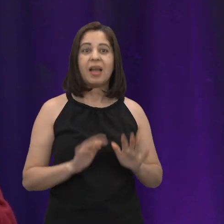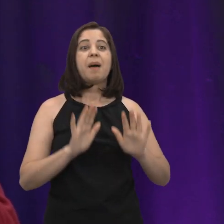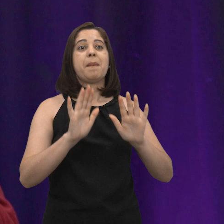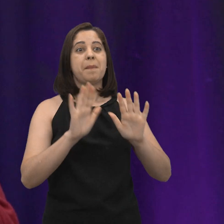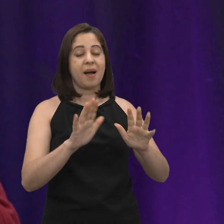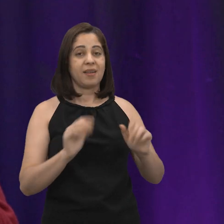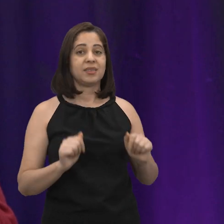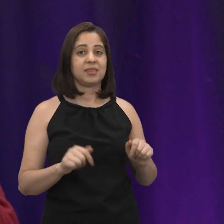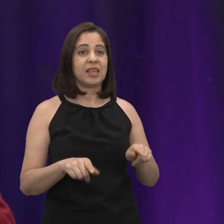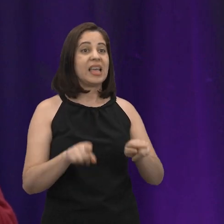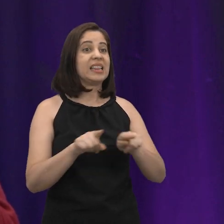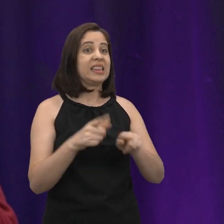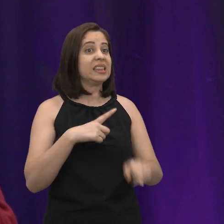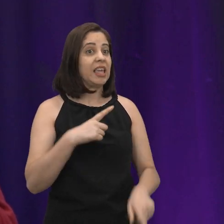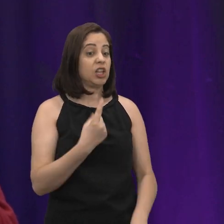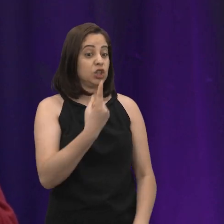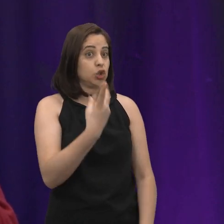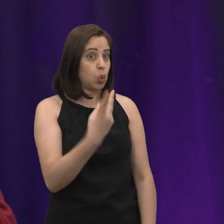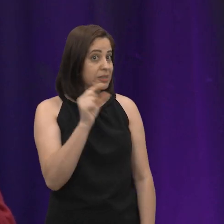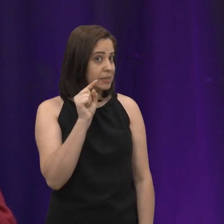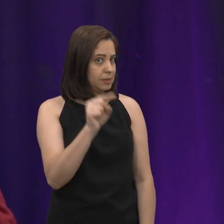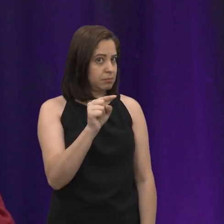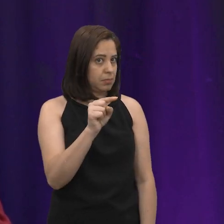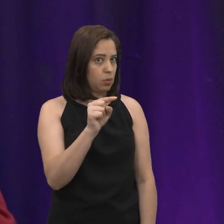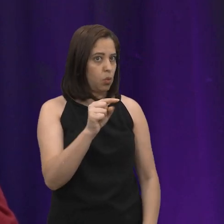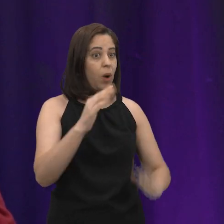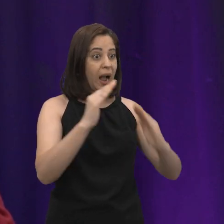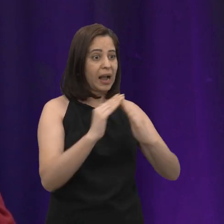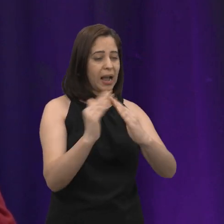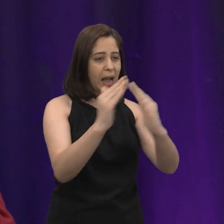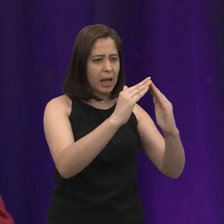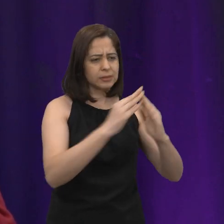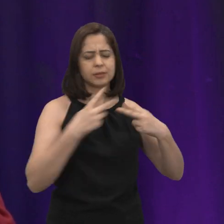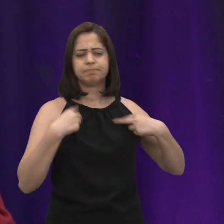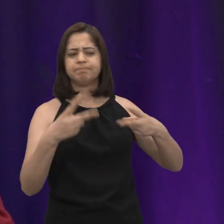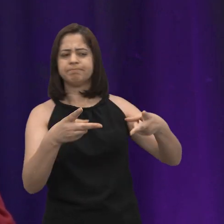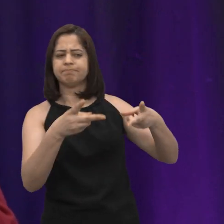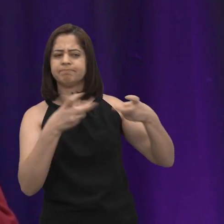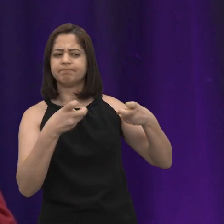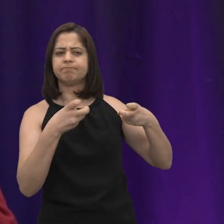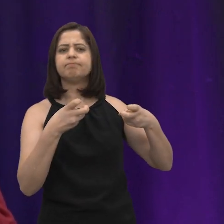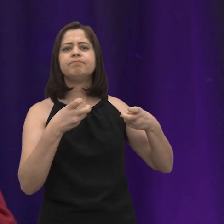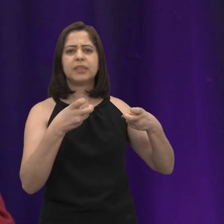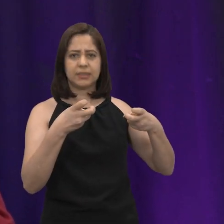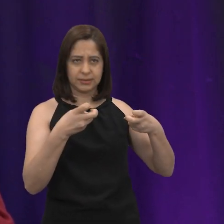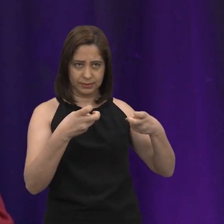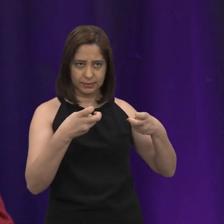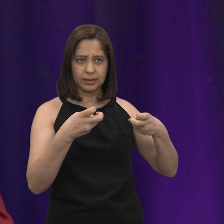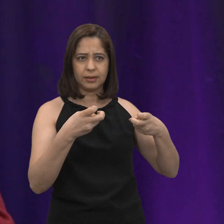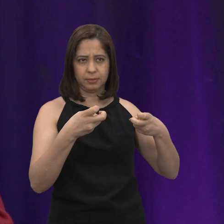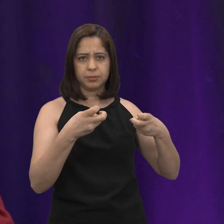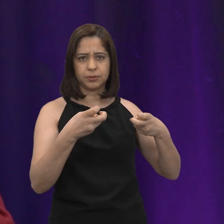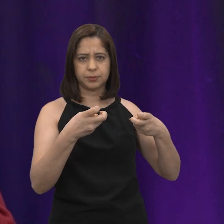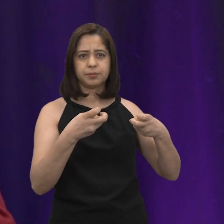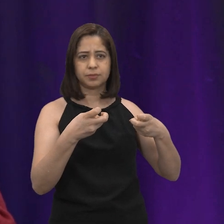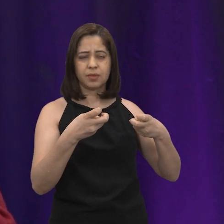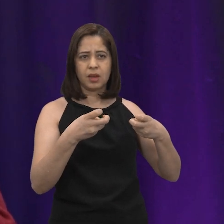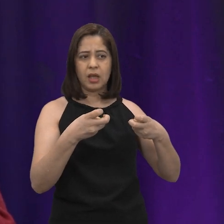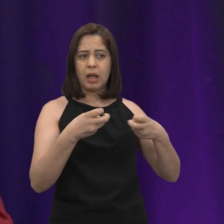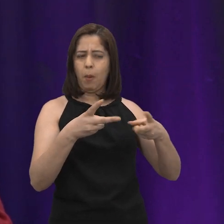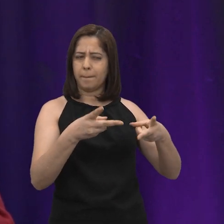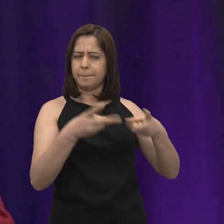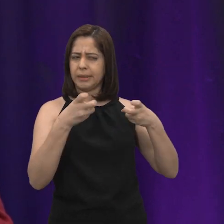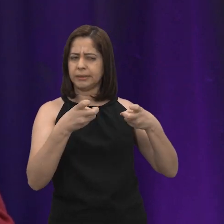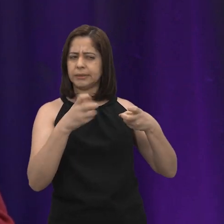que nessa conta sobram uns 12 mil, né? E a gente vê uma certa continuidade, ainda que isso não seja tendência, mas